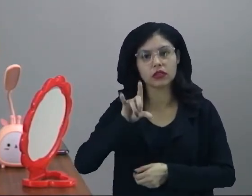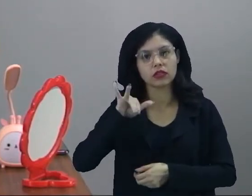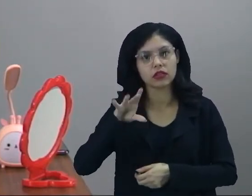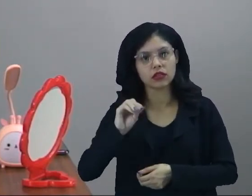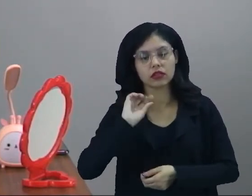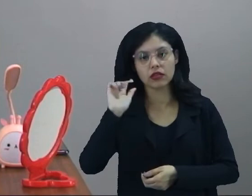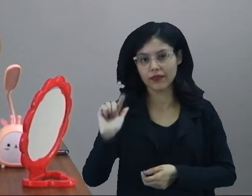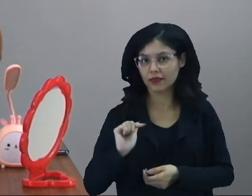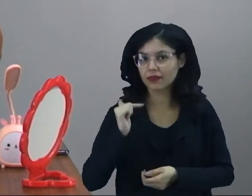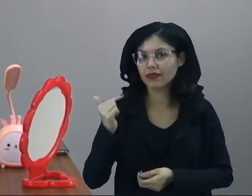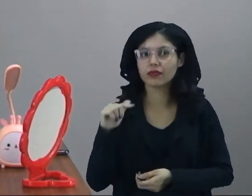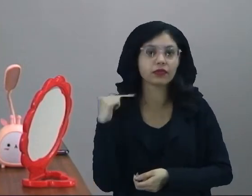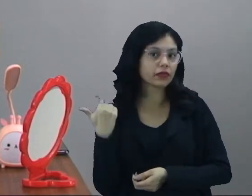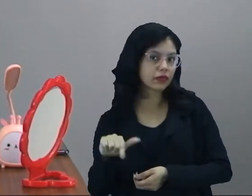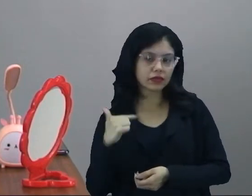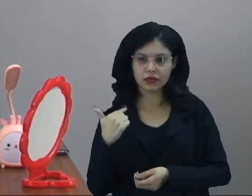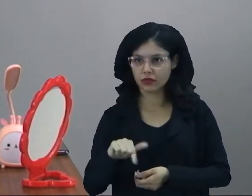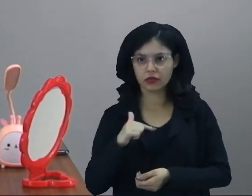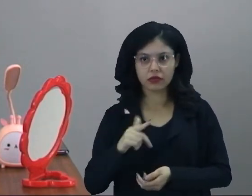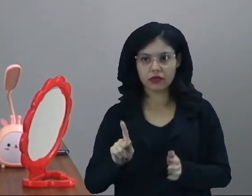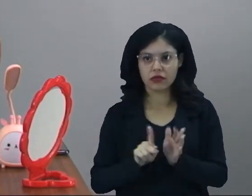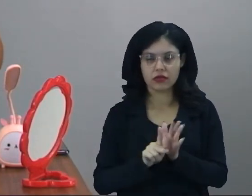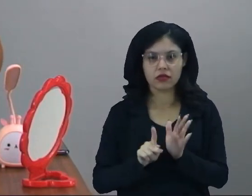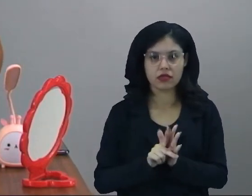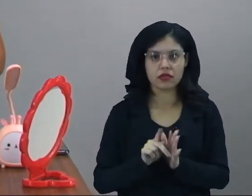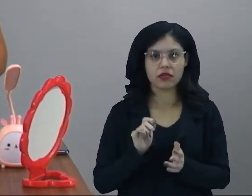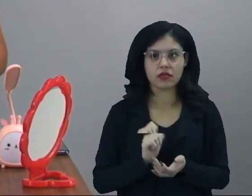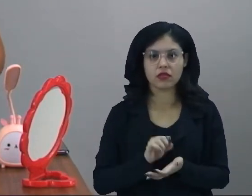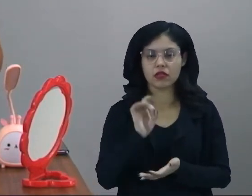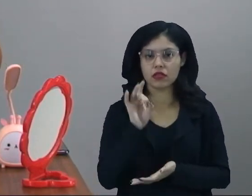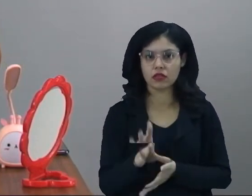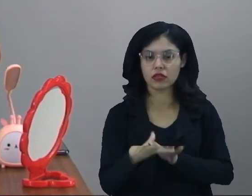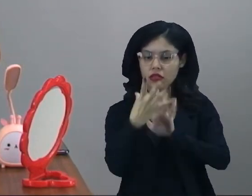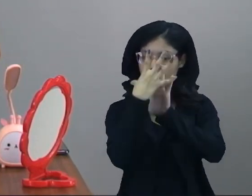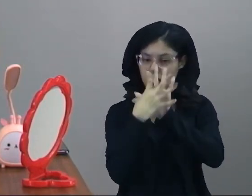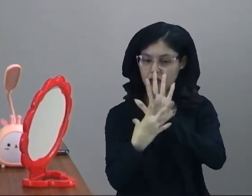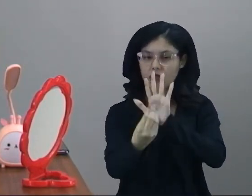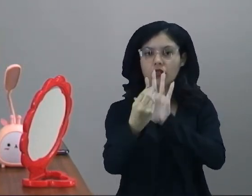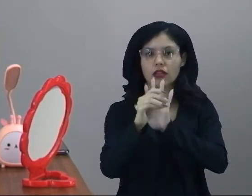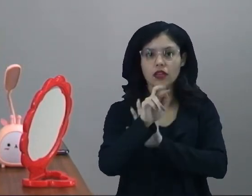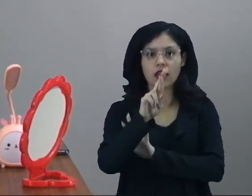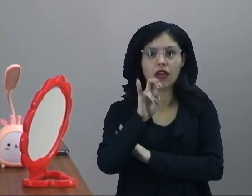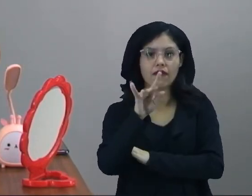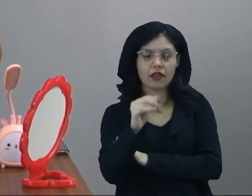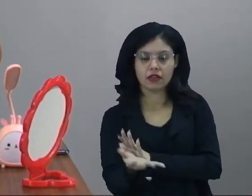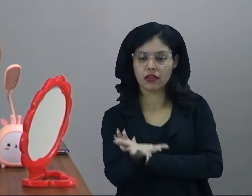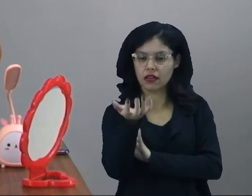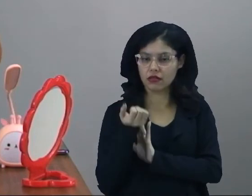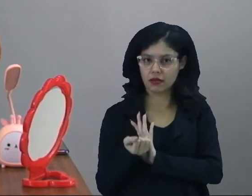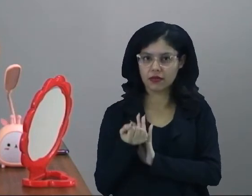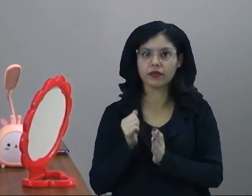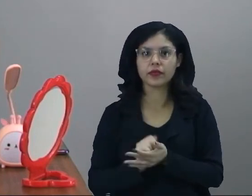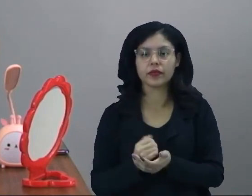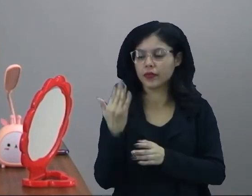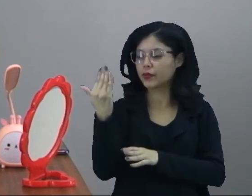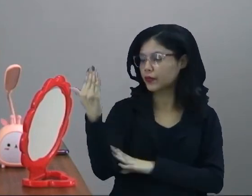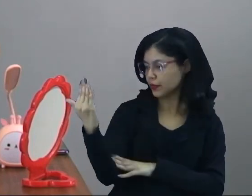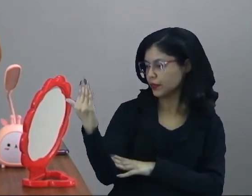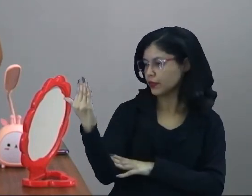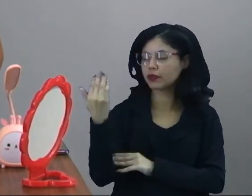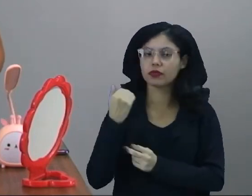iluminado é aquele que não tem luz própria, apenas reflete a luz que recebe. O